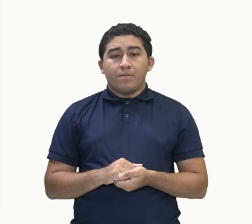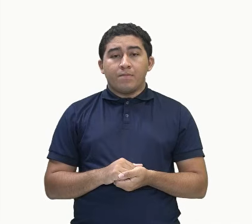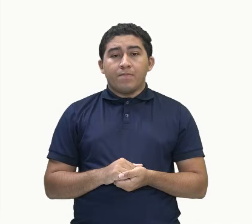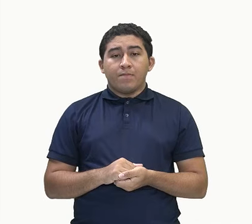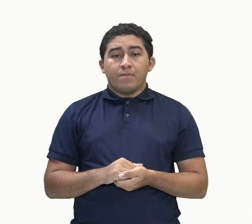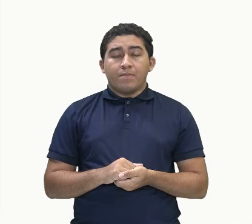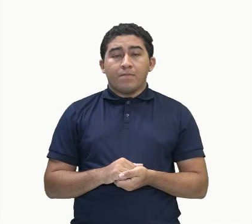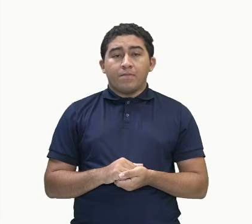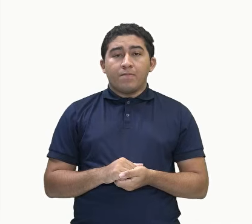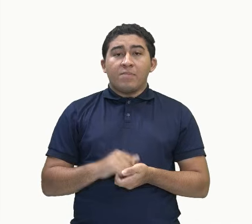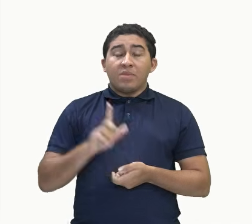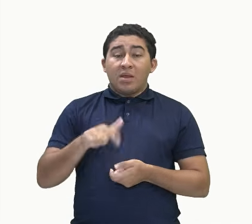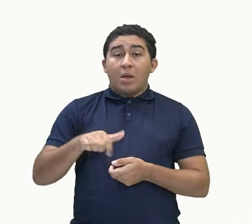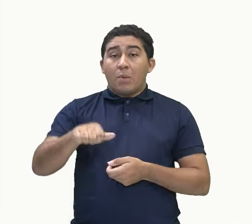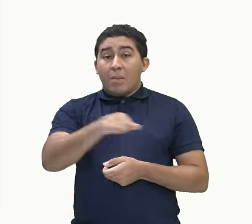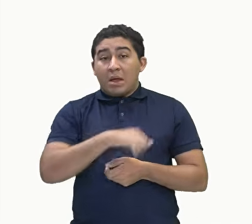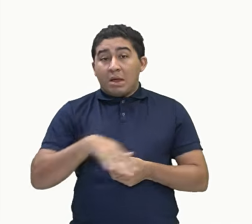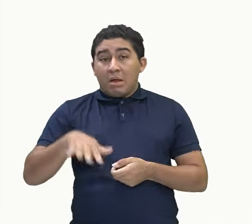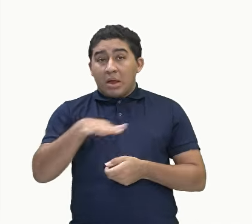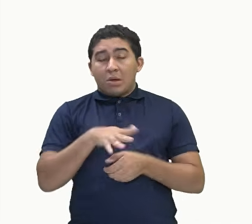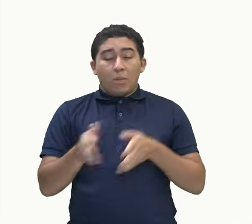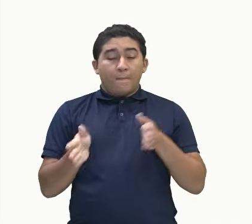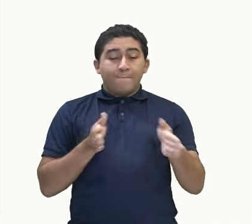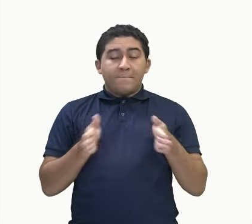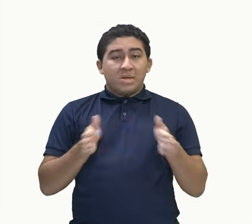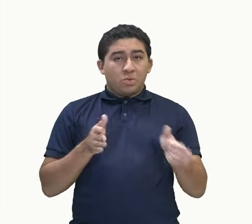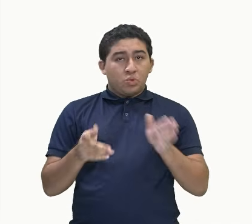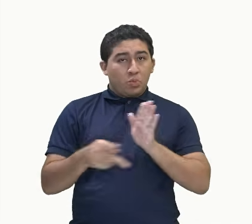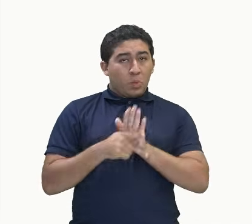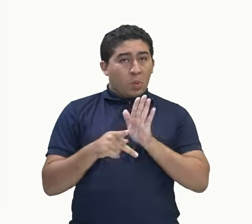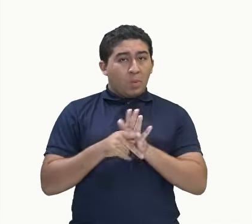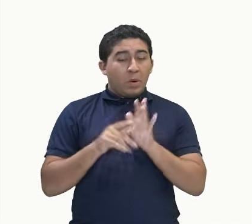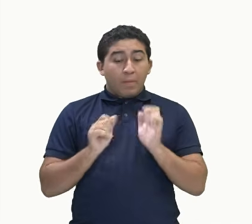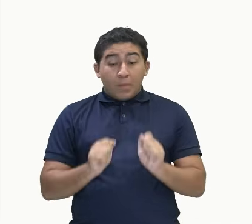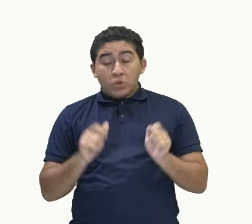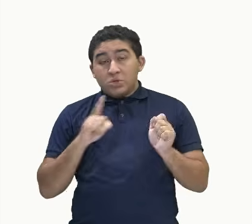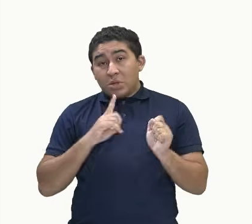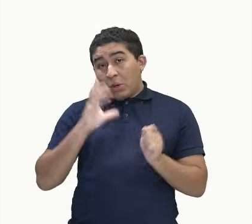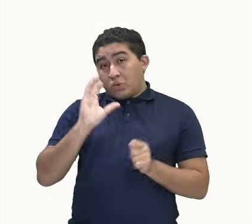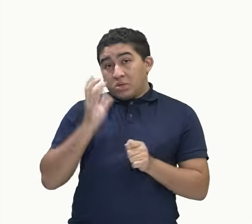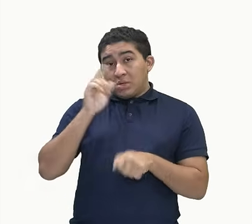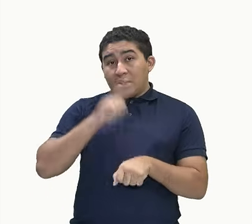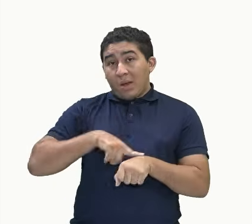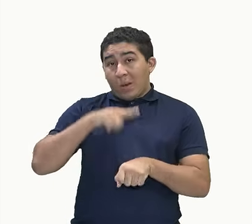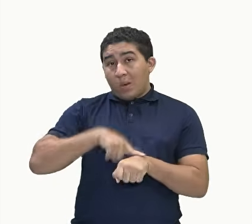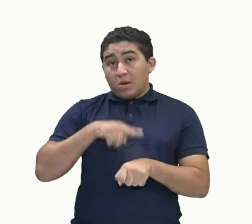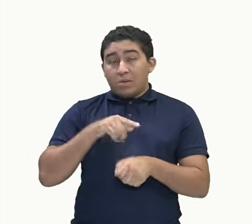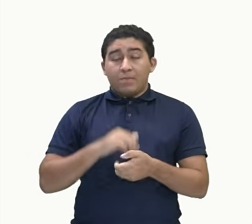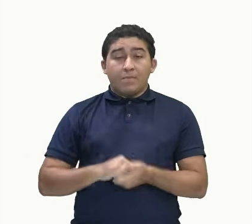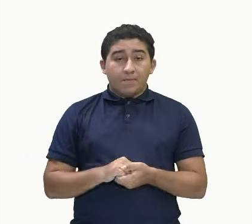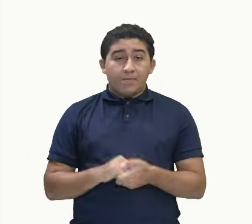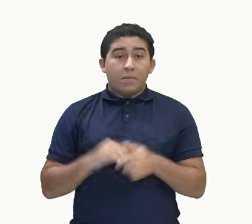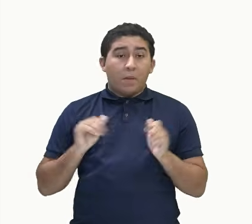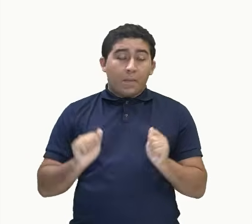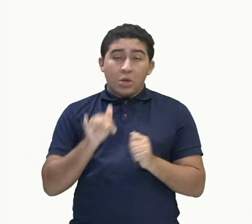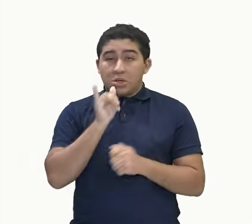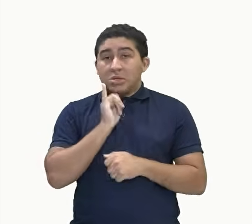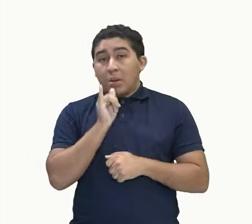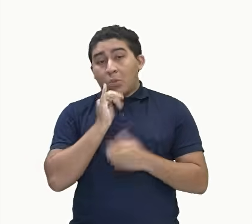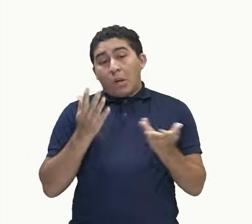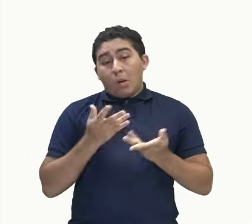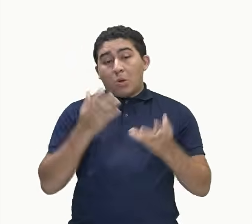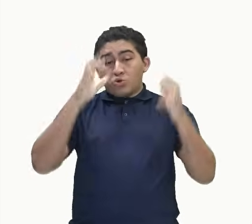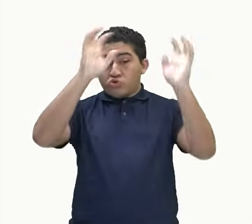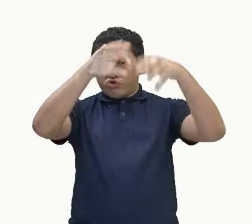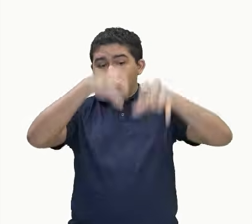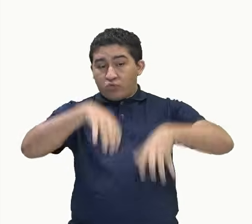área momentânea, a um período ali que pode estar ocorrendo. Pode ser que agora esteja